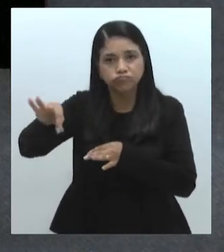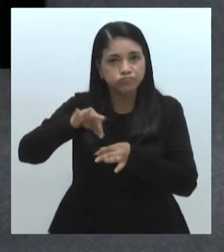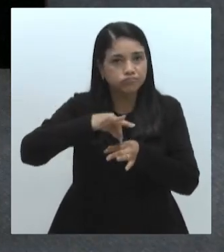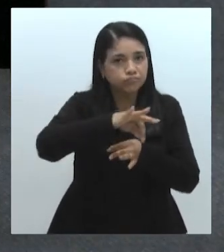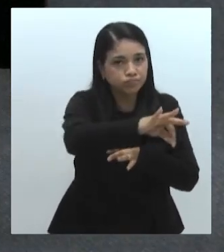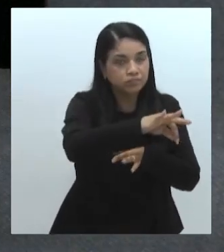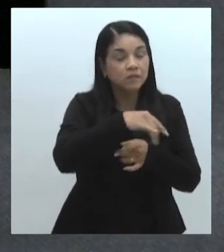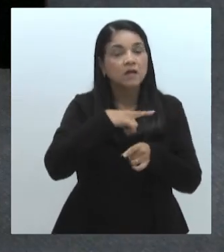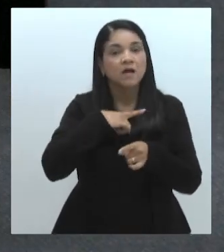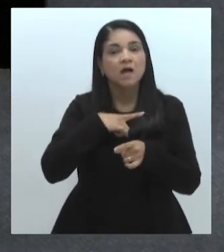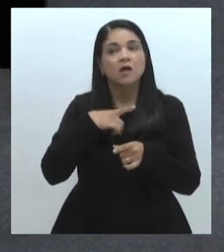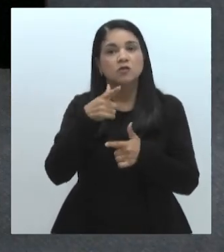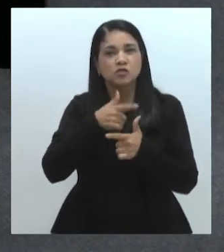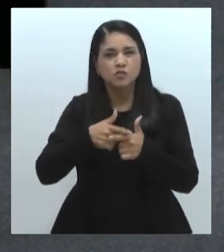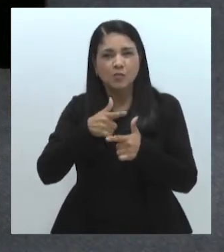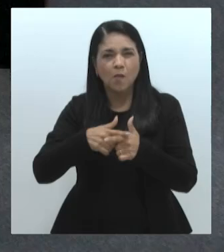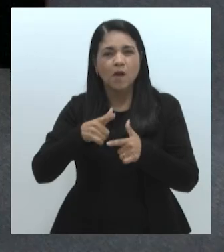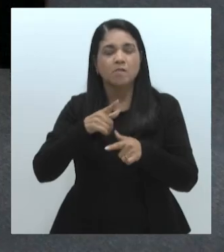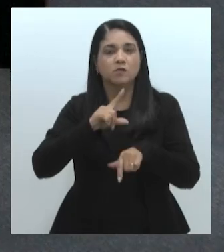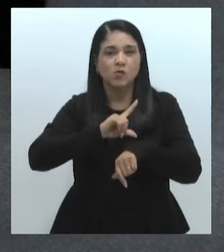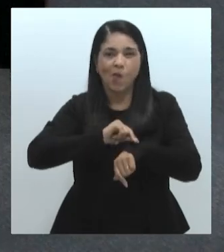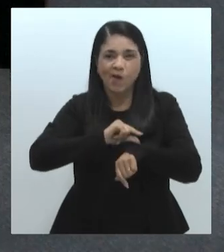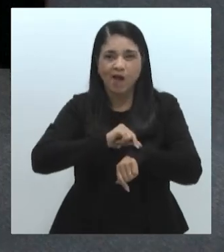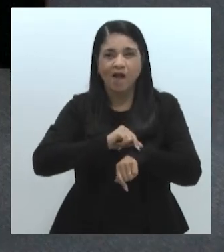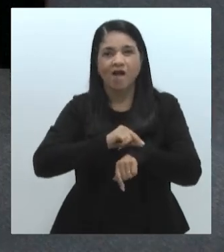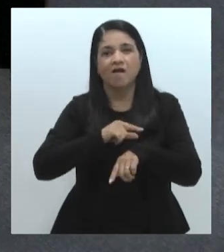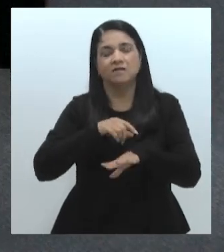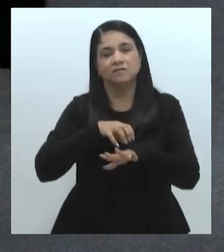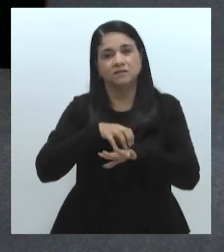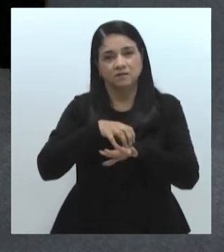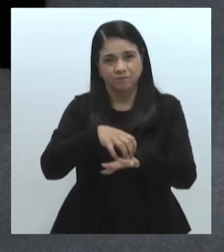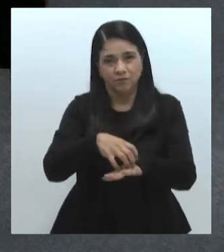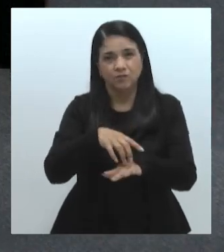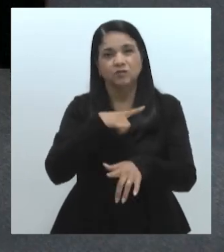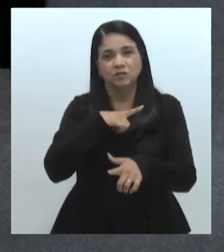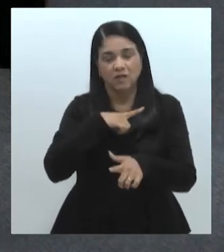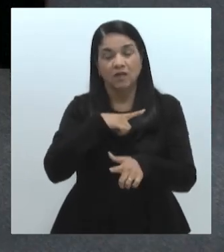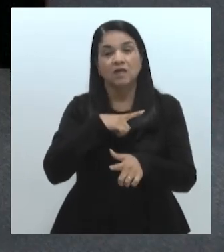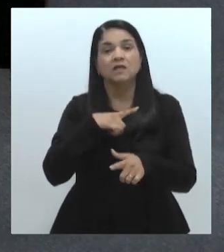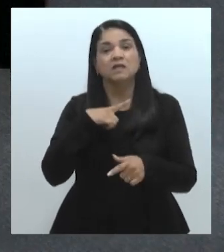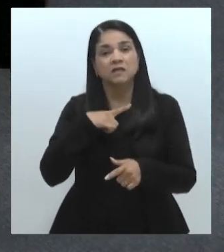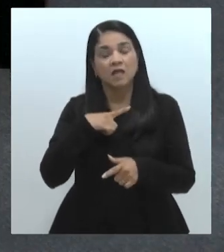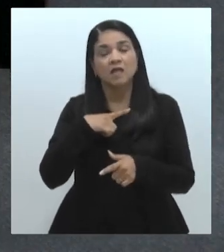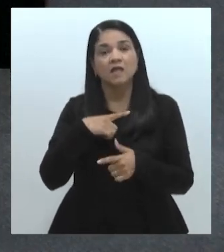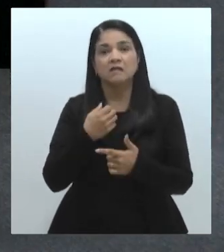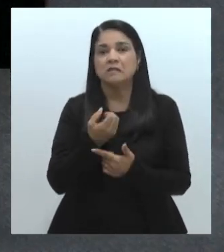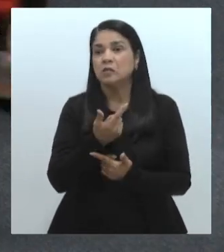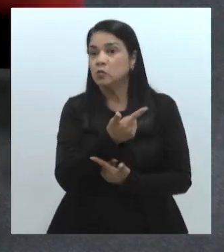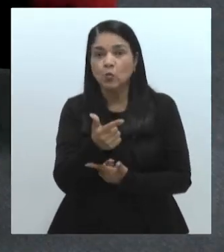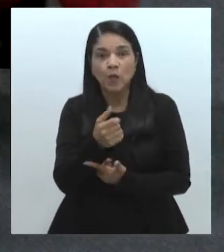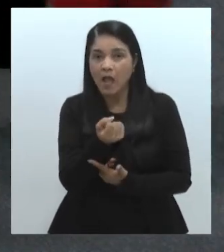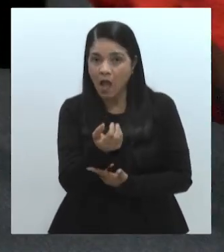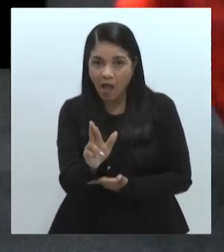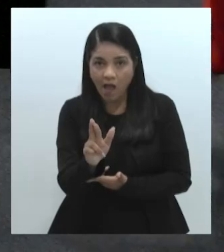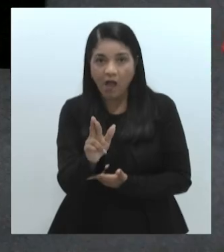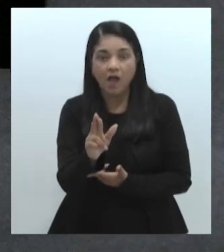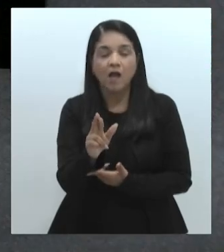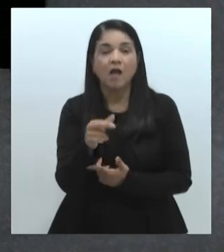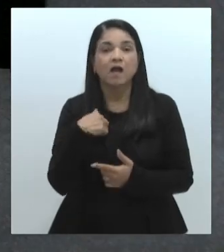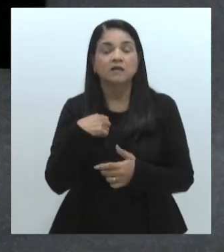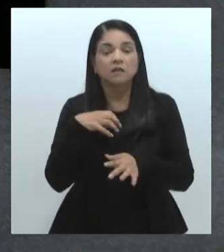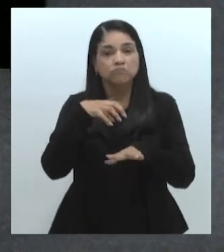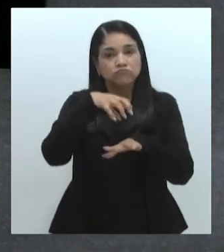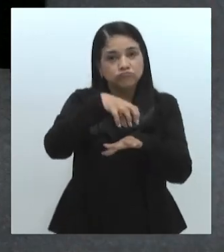as intercorrências nos horários dos transportes, temos veículos rodando sem ar-condicionado, estações